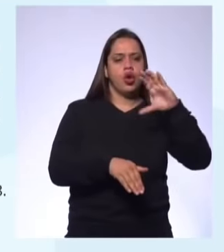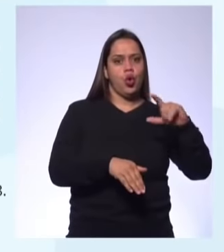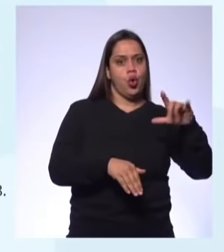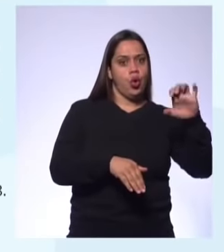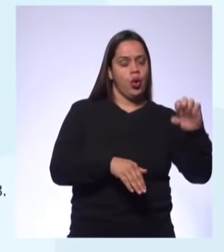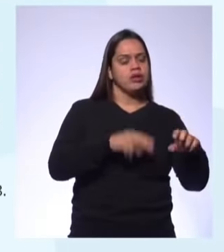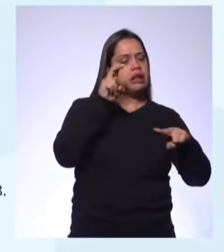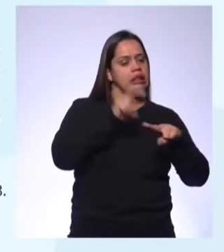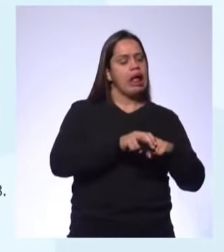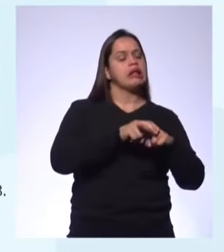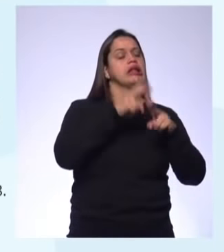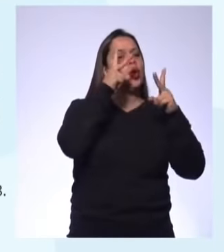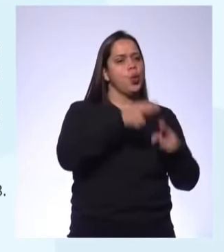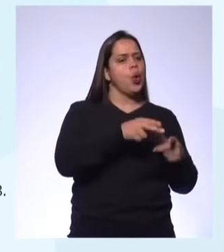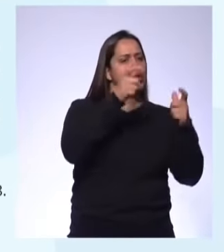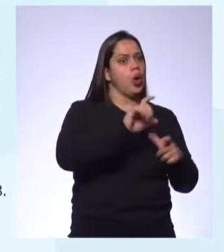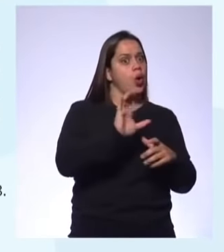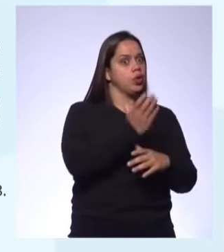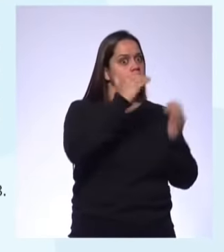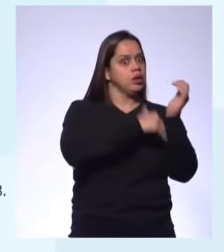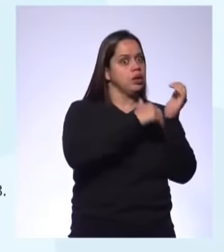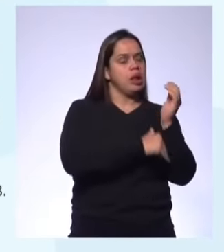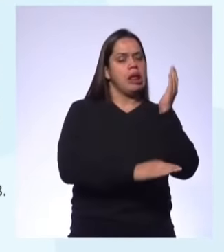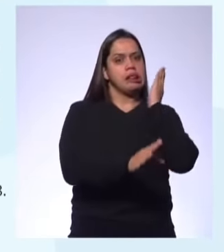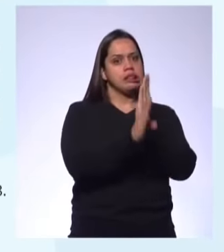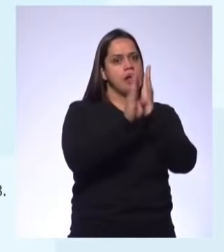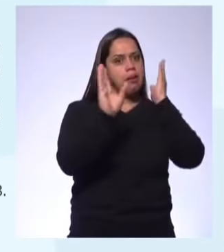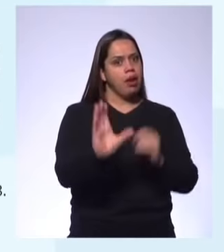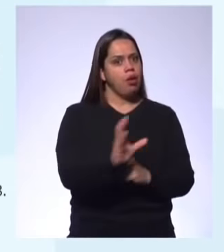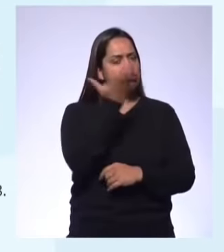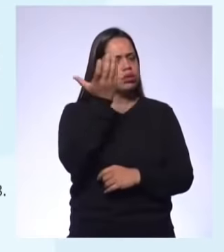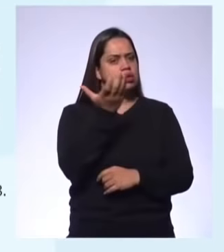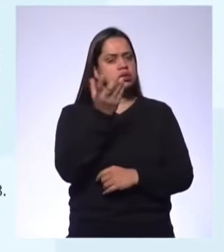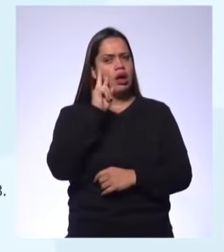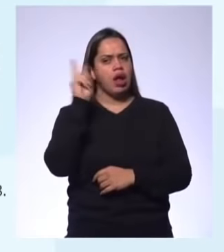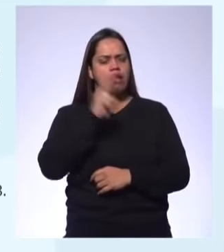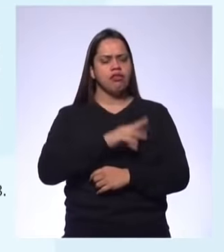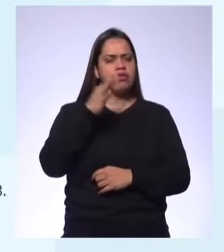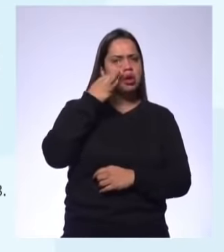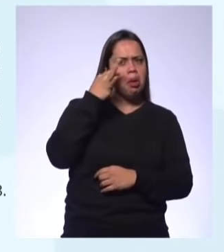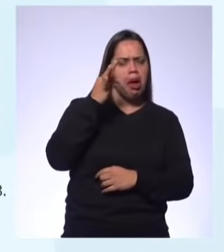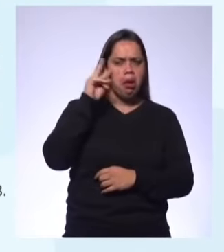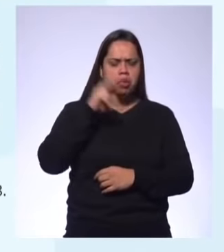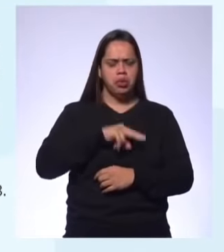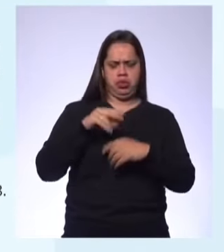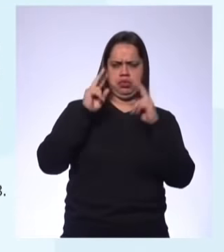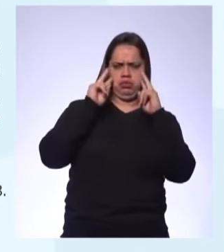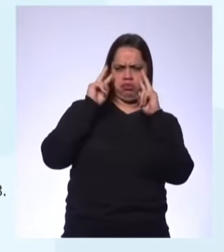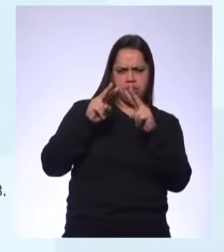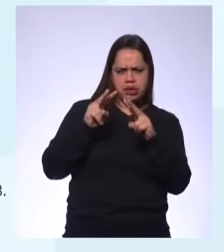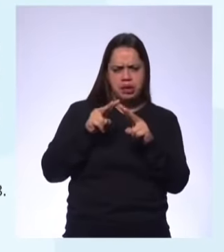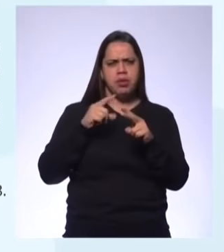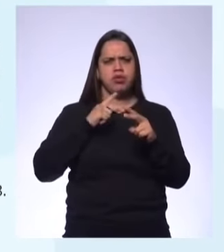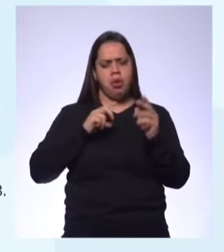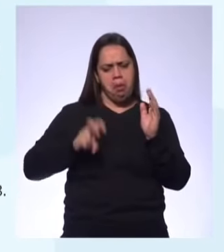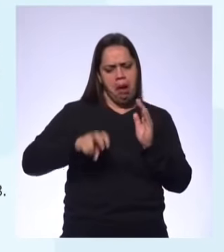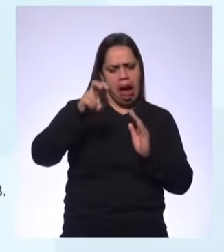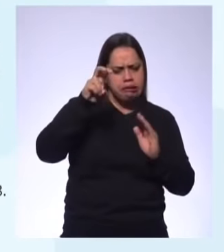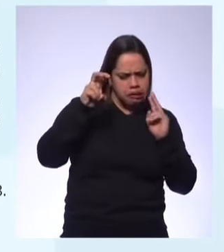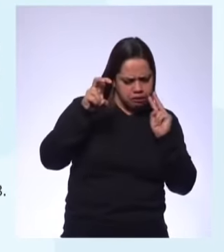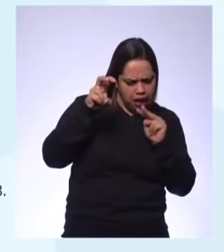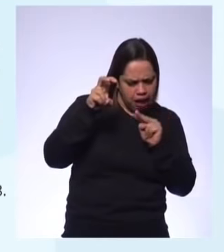acontecido. De repente, alguma coisa chamou-lhe a atenção. Numa pequena fresta, existente ao pé da escada,